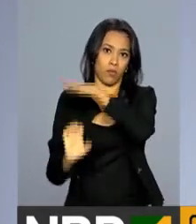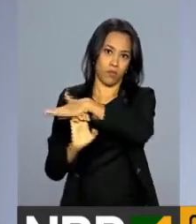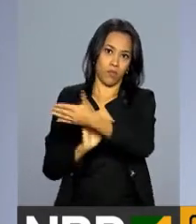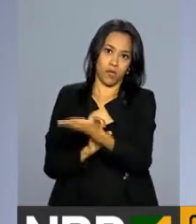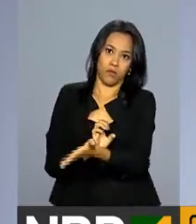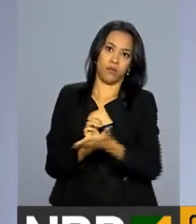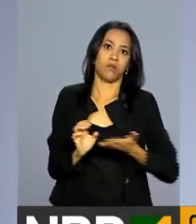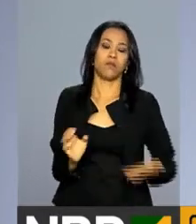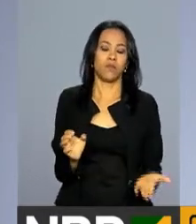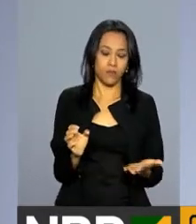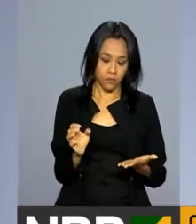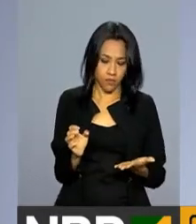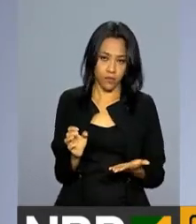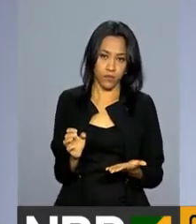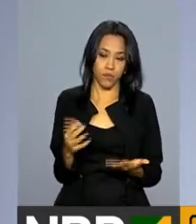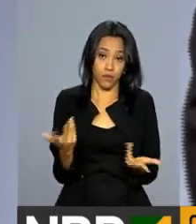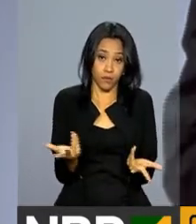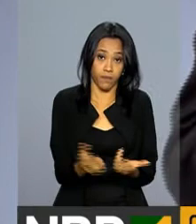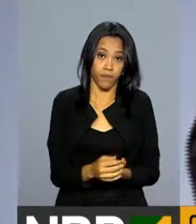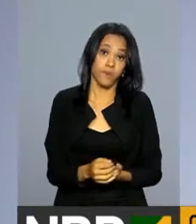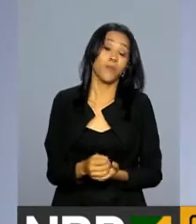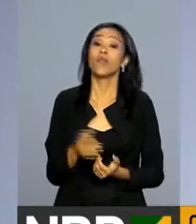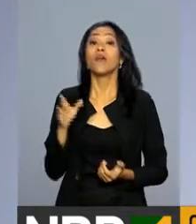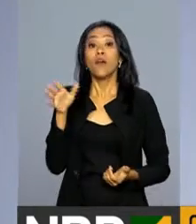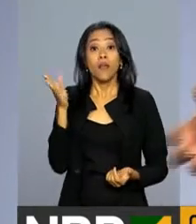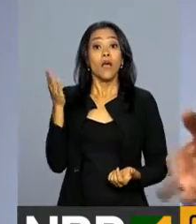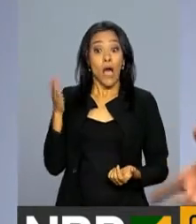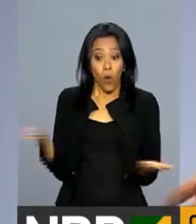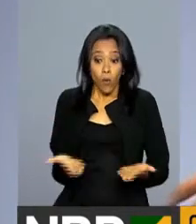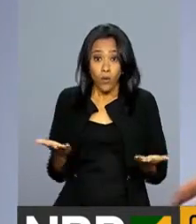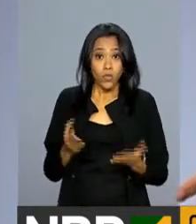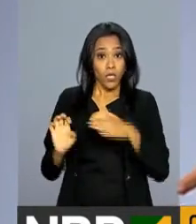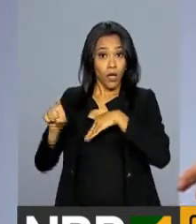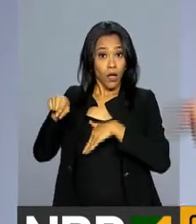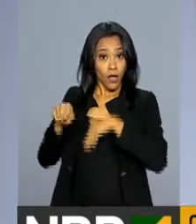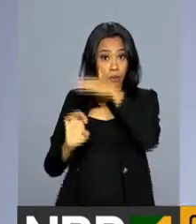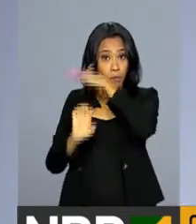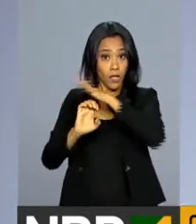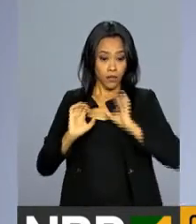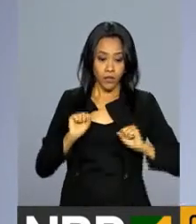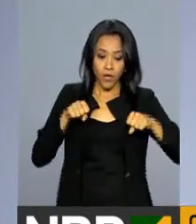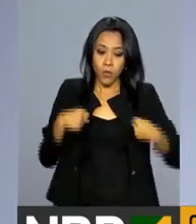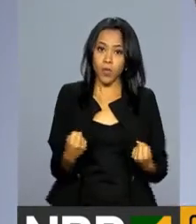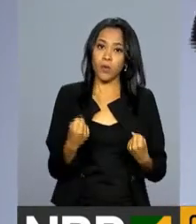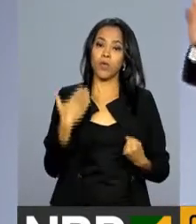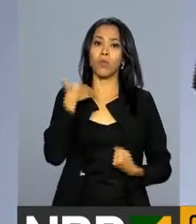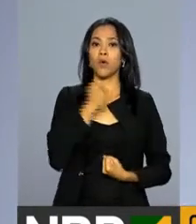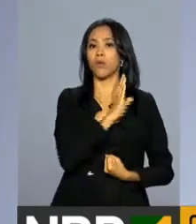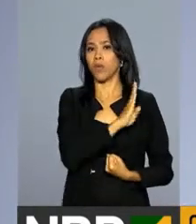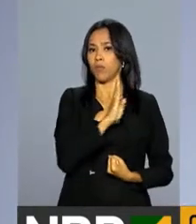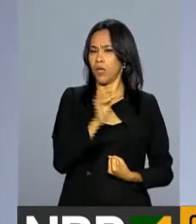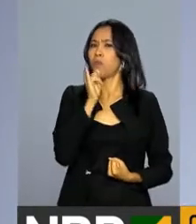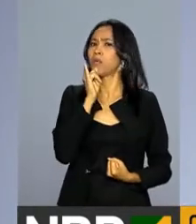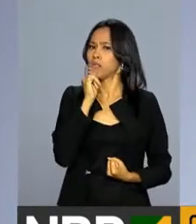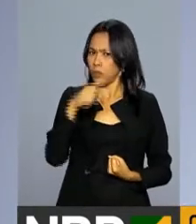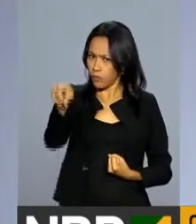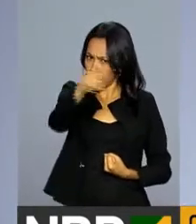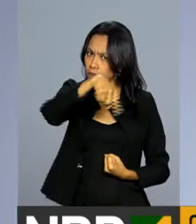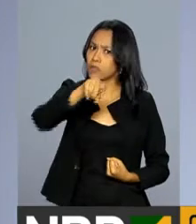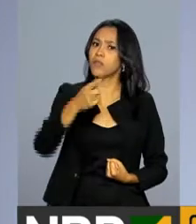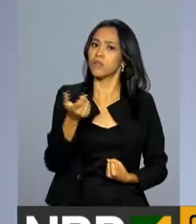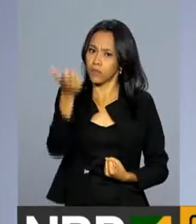gás e hidrocarbonetos e não é a petrobras se recuperou de uma forma fantástica o banco do brasil vou dar um exemplo os senhores e senhoras